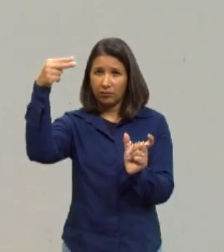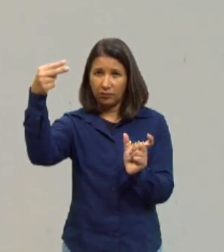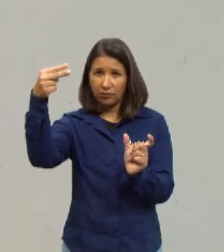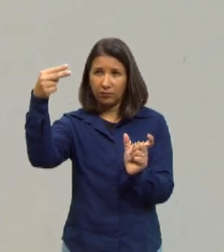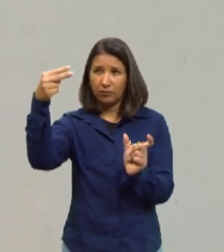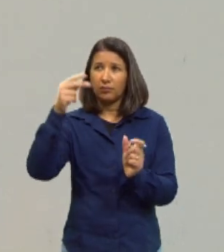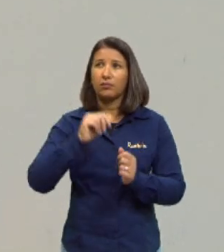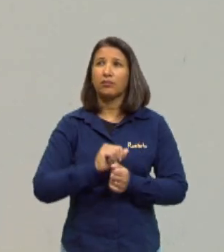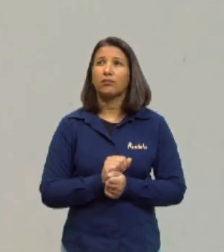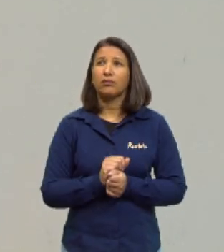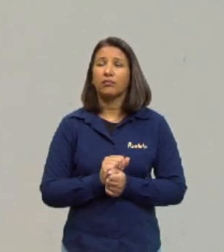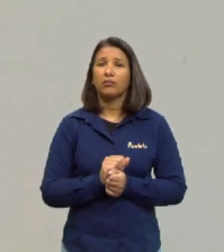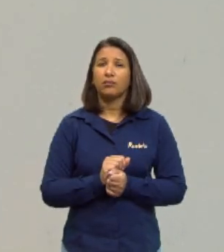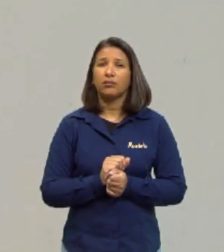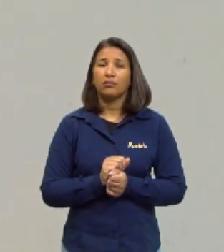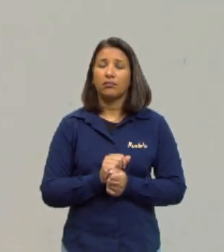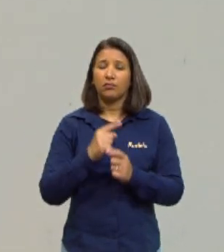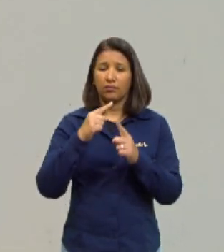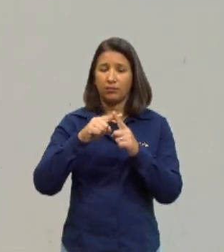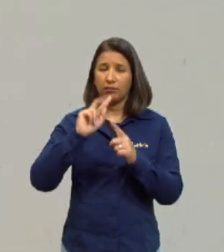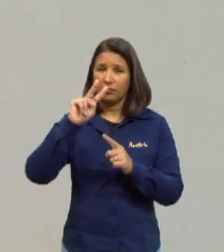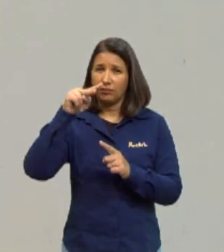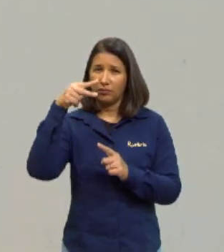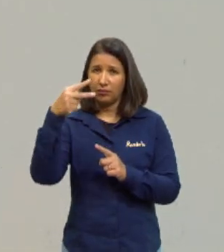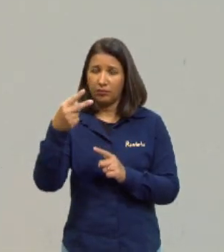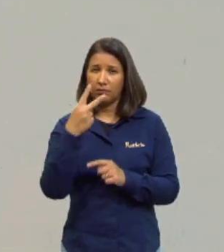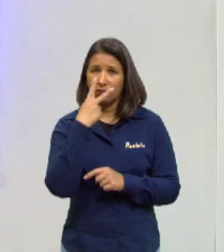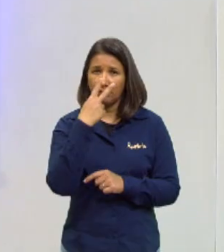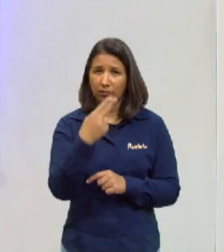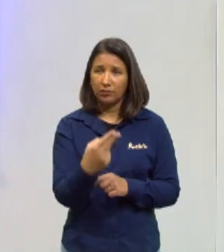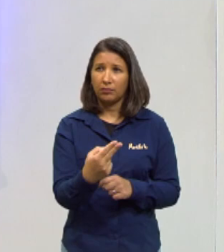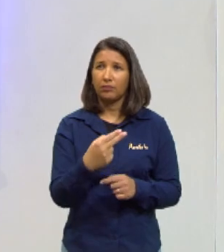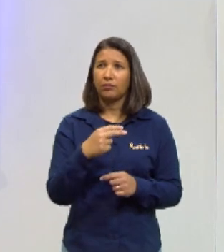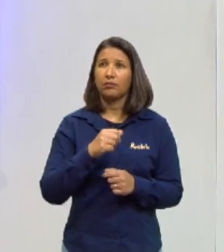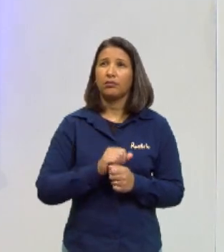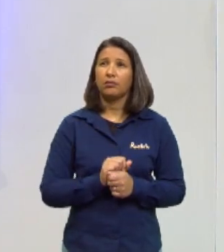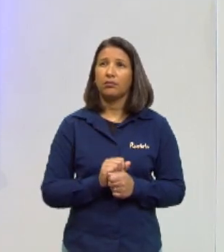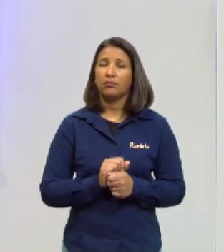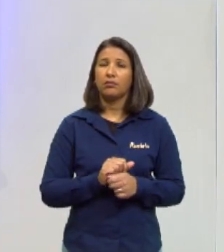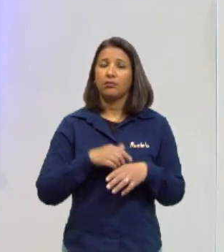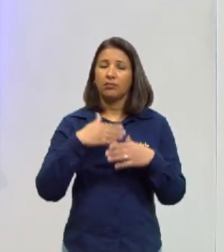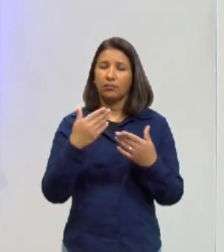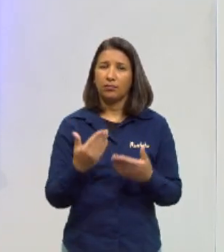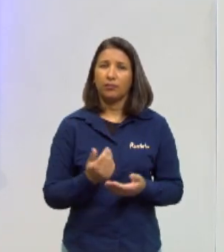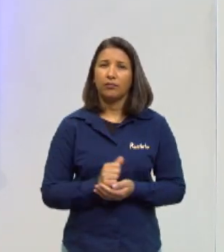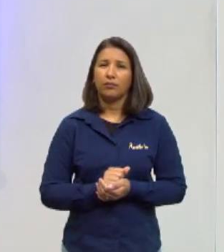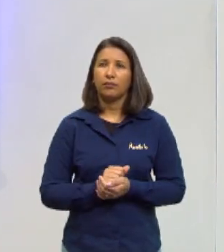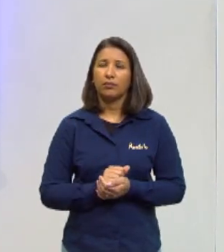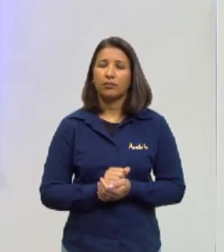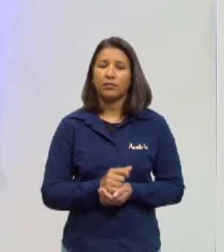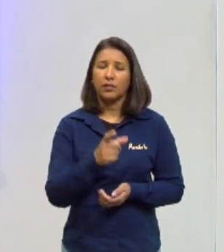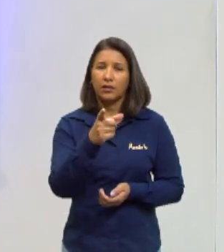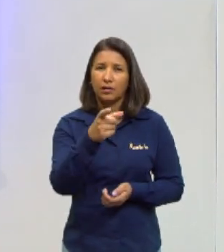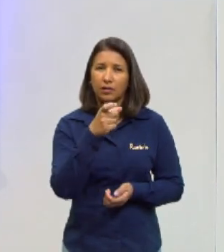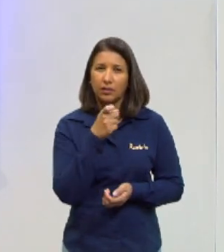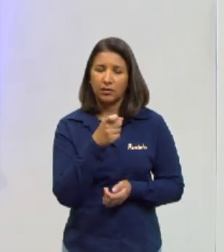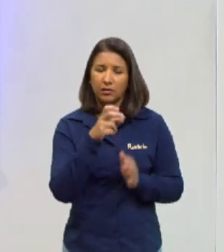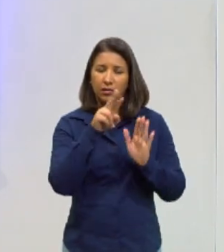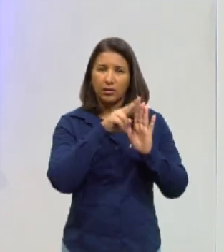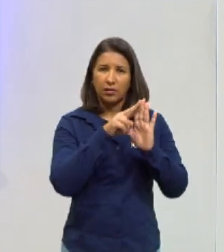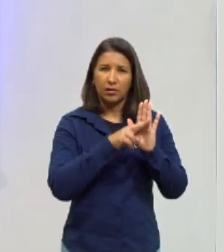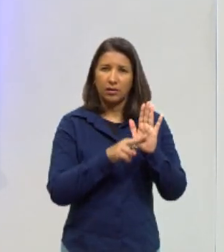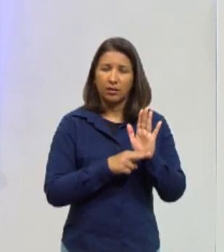mais x, eu repito ela duas vezes. Tá? Então, x é. Aqui, quem não lembrar da regrinha do